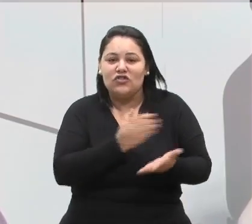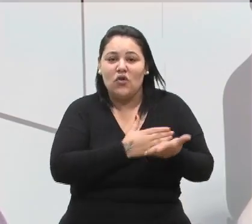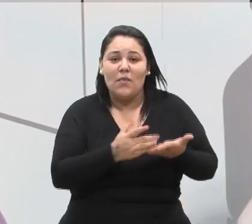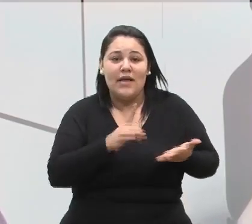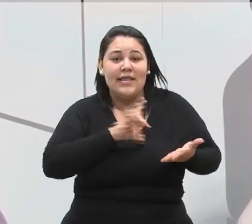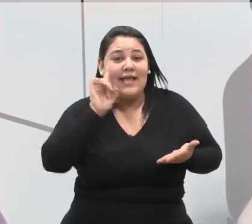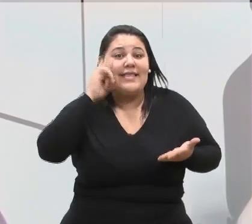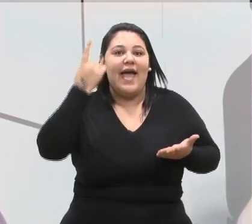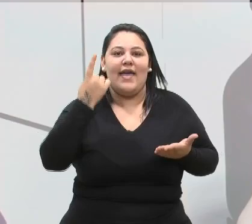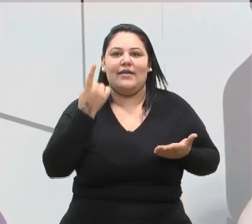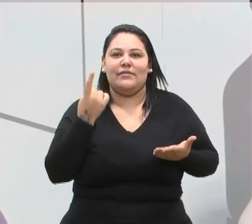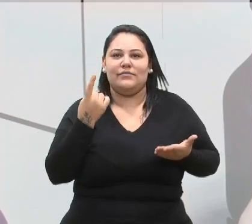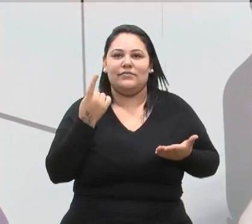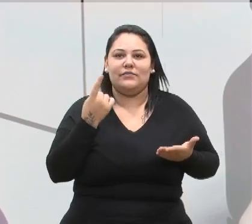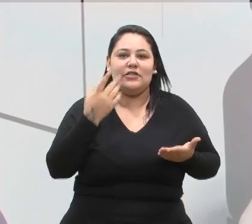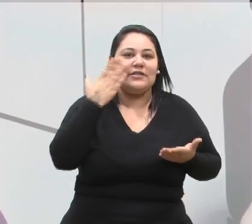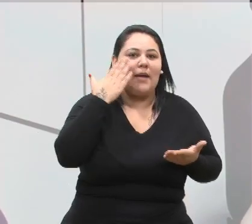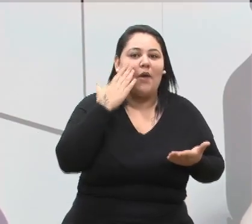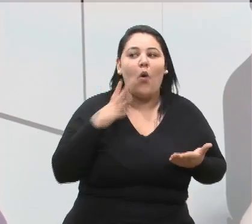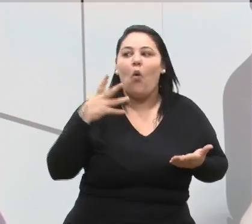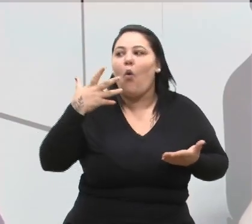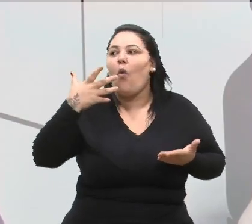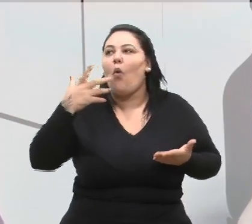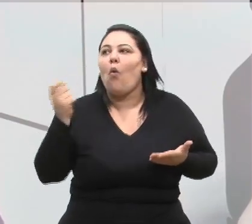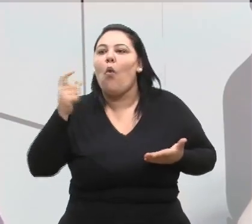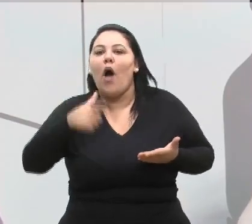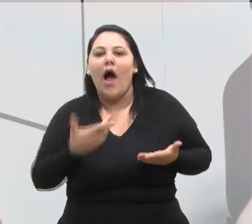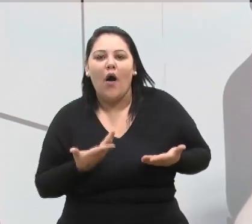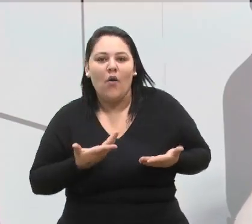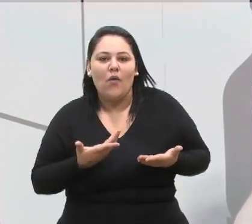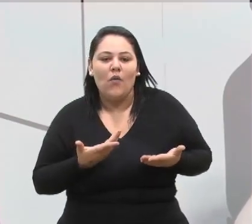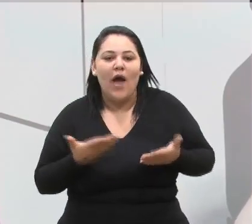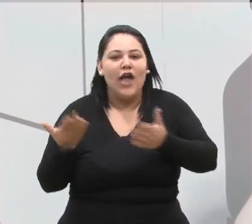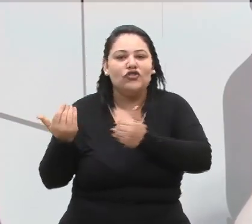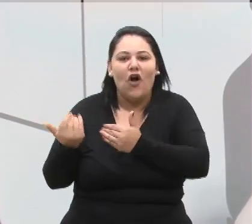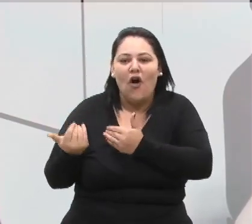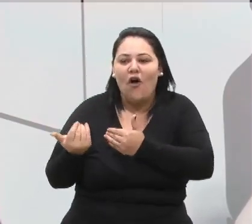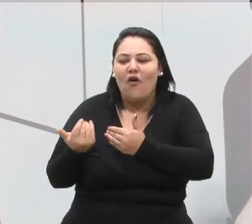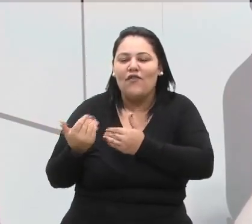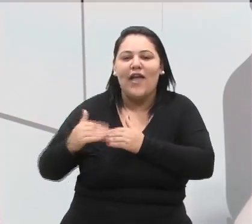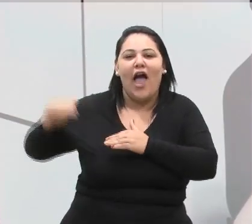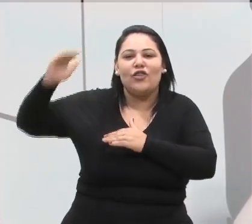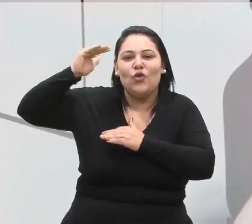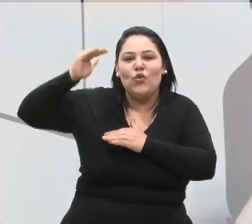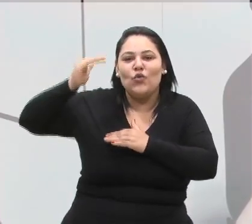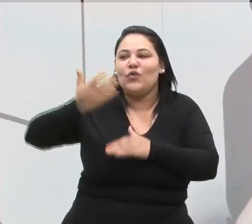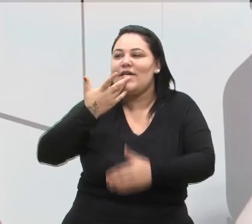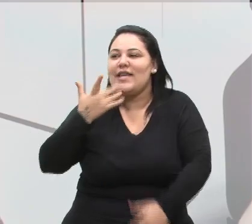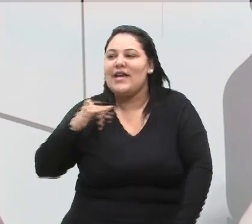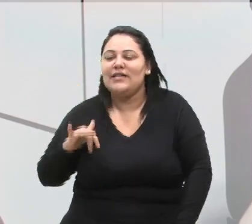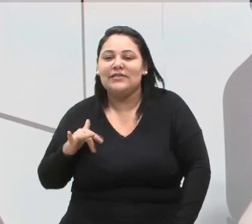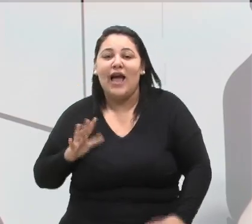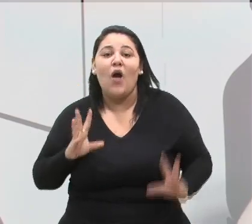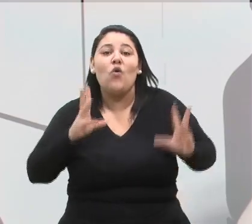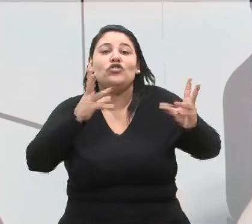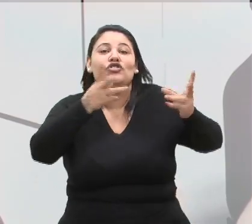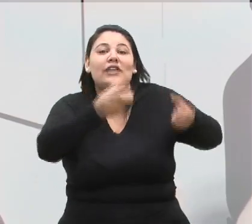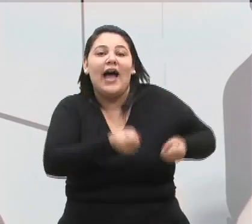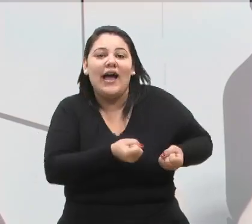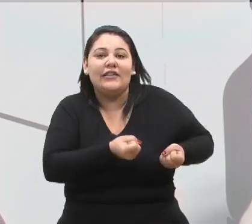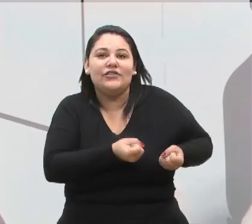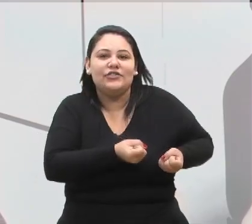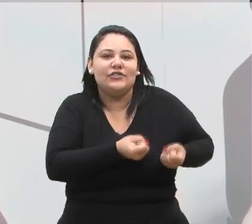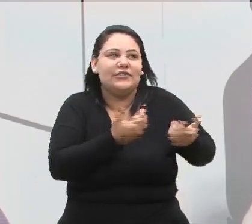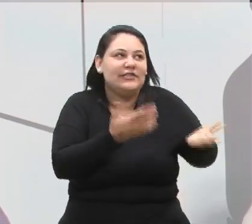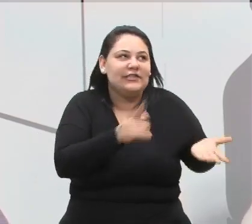desses dados, tá? Mas qual é a maior predominância? São jovens, são adultos, são crianças? É mais presente no